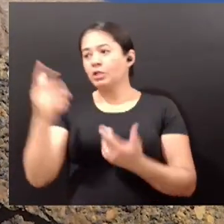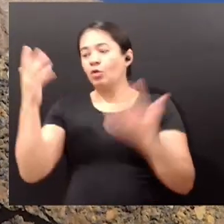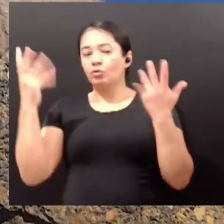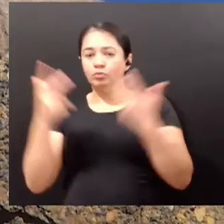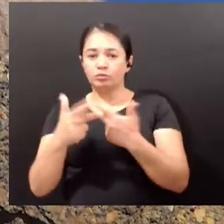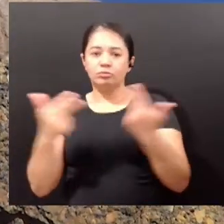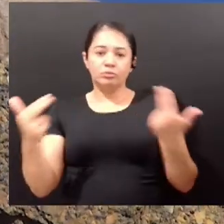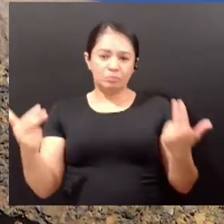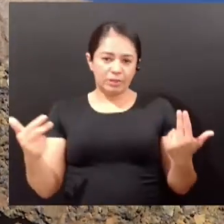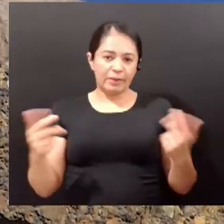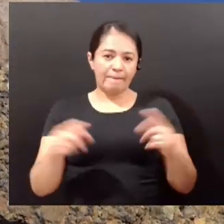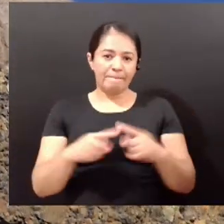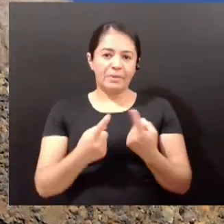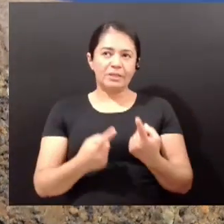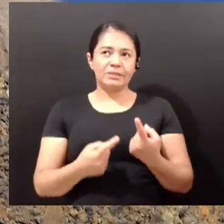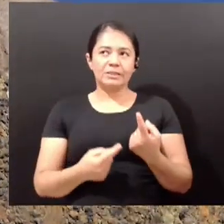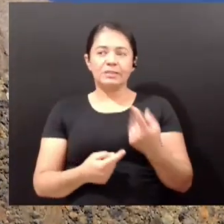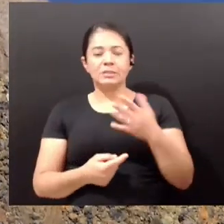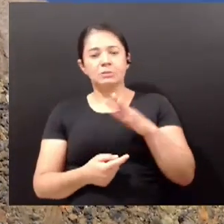tem